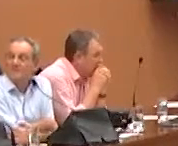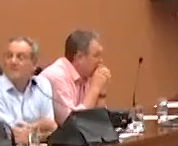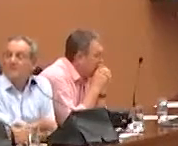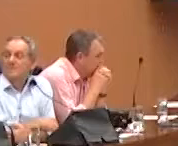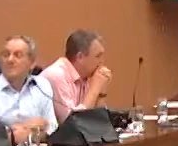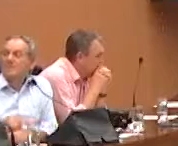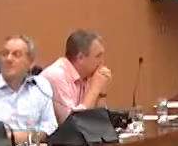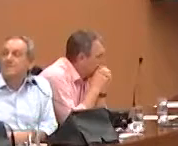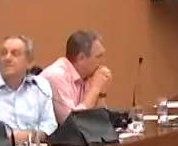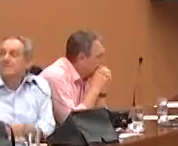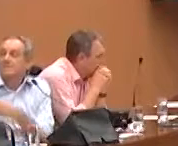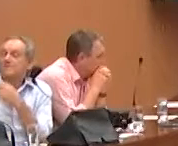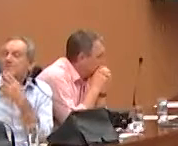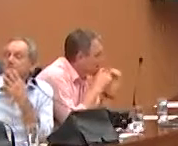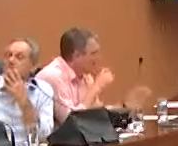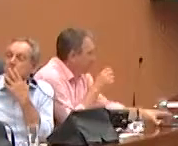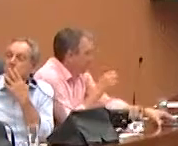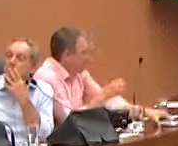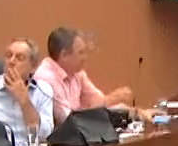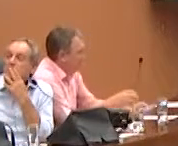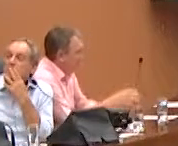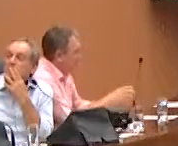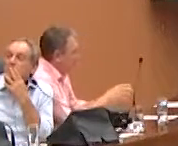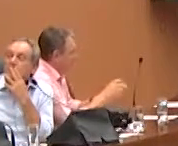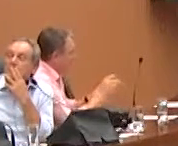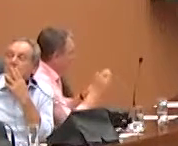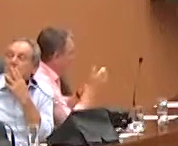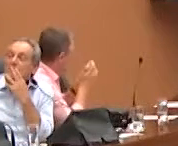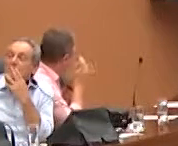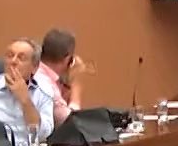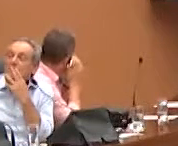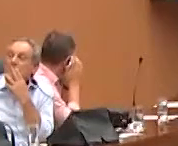o vídeo do evento que a gente realizou.